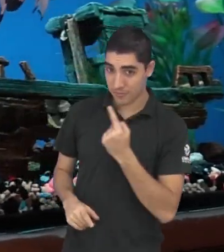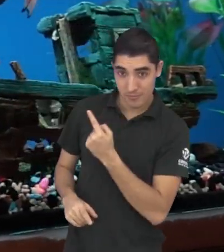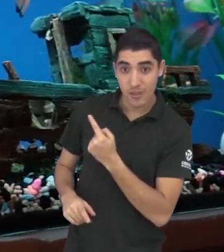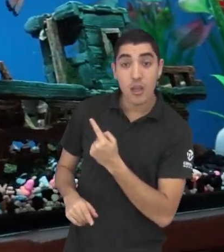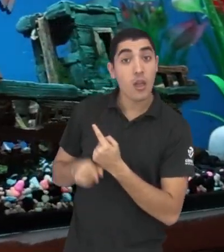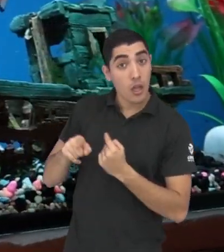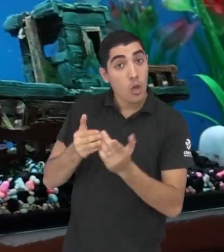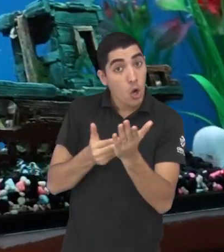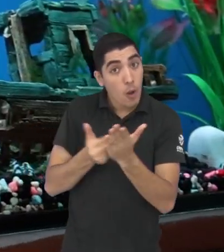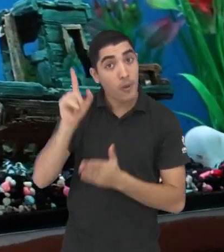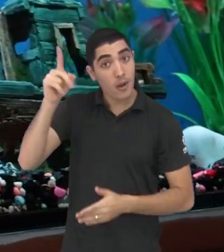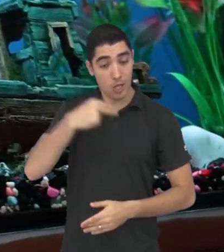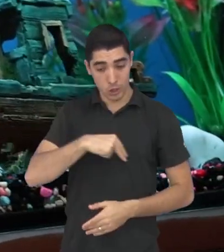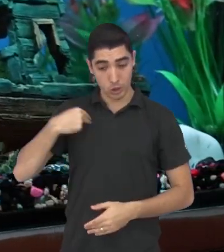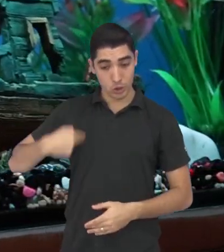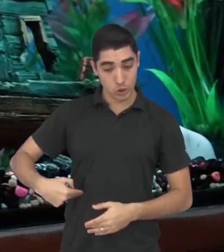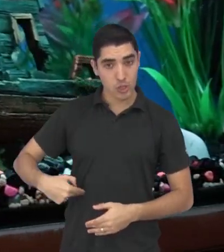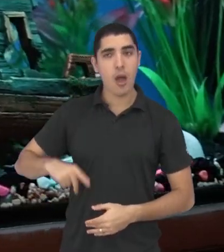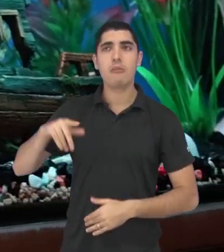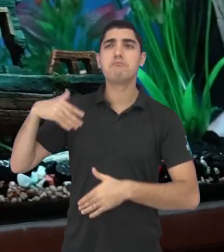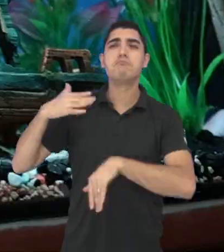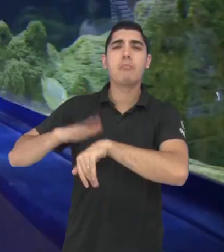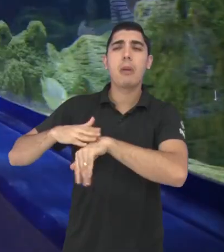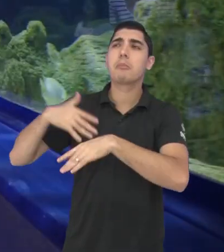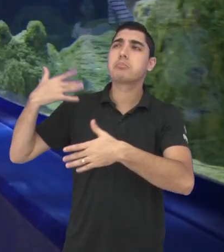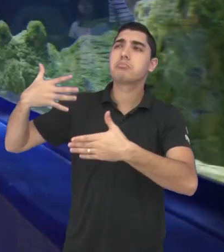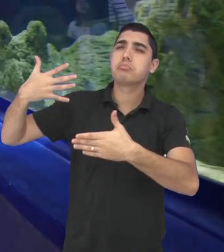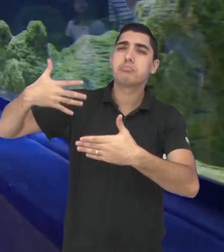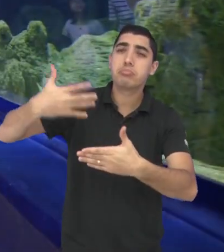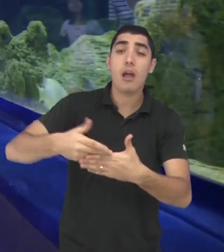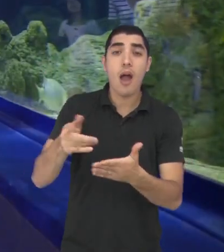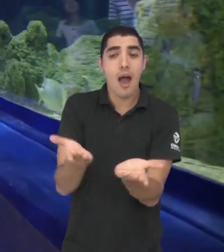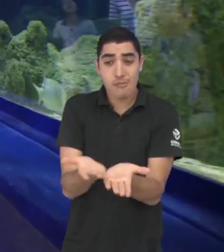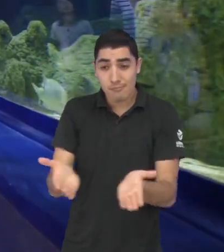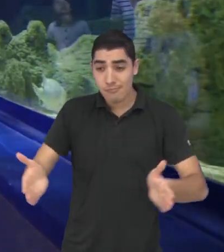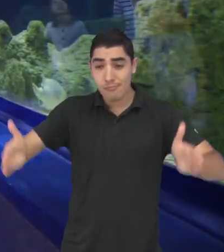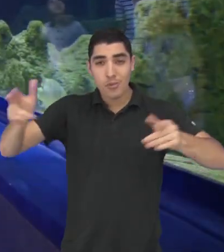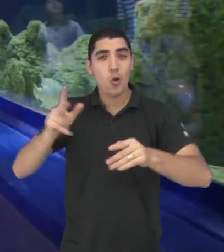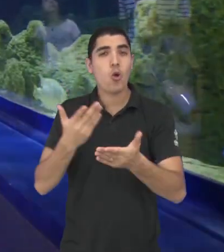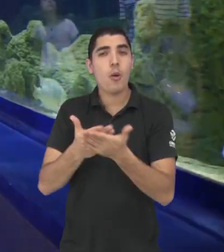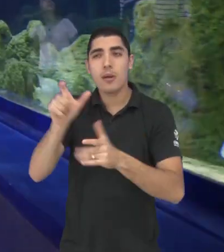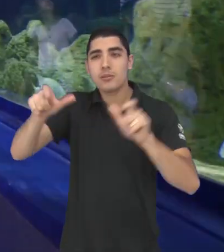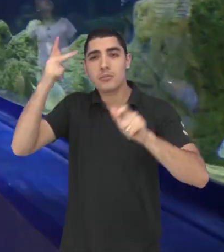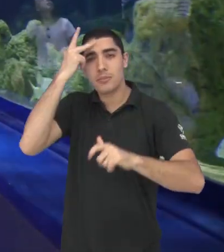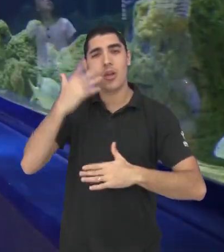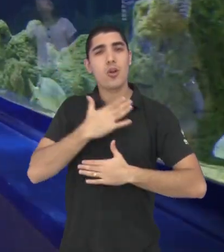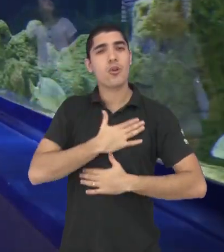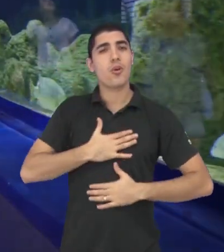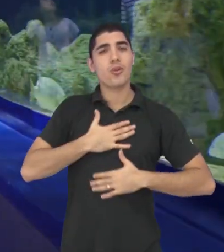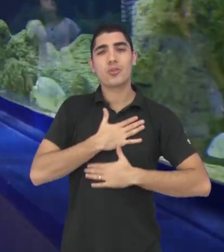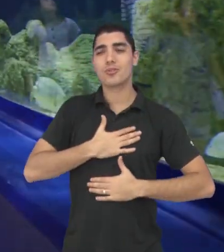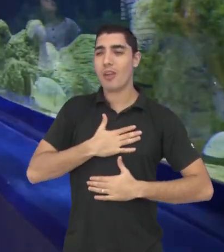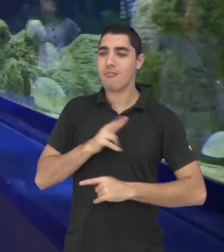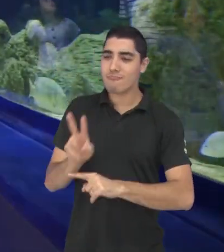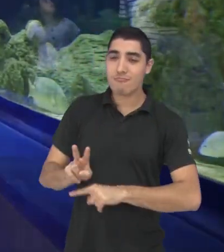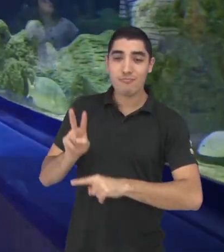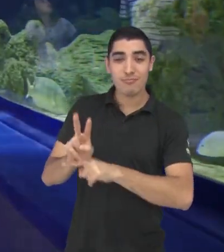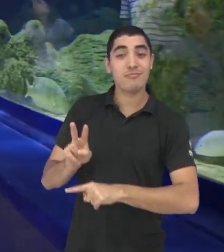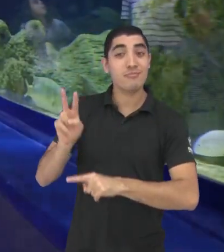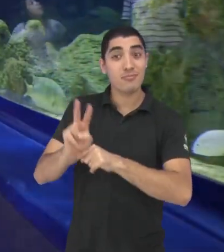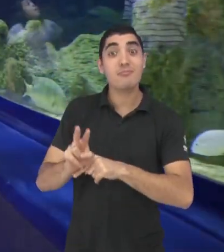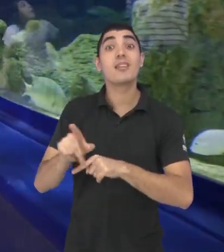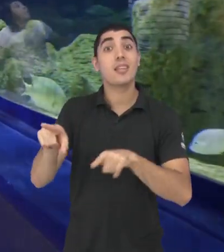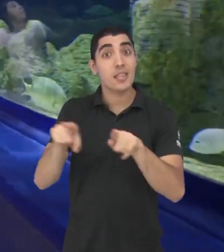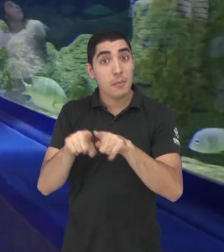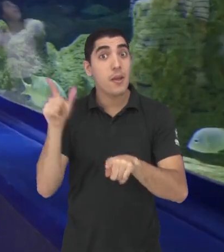ele surgiu na China. O tempo passou e o aquarismo se tornou um hobby tão interessante que